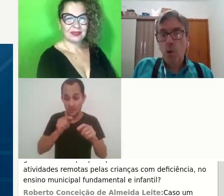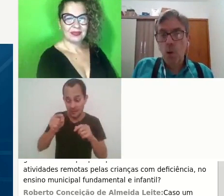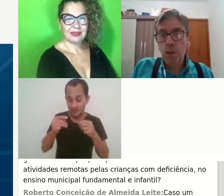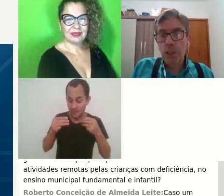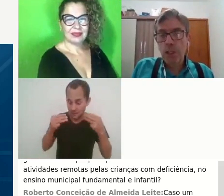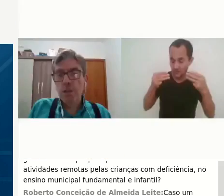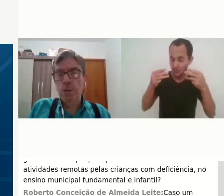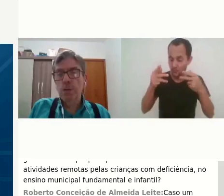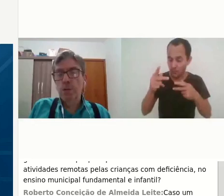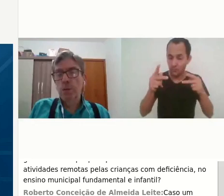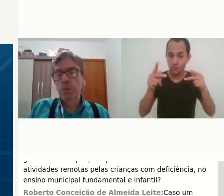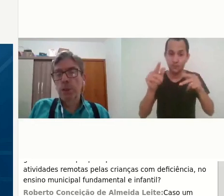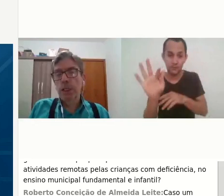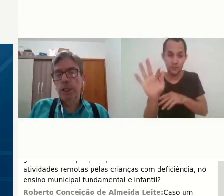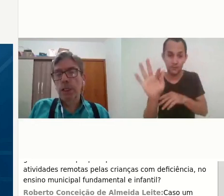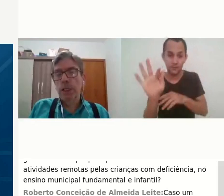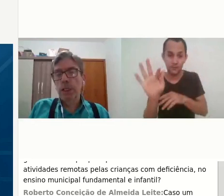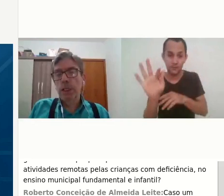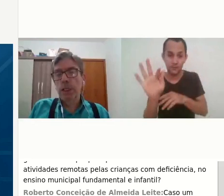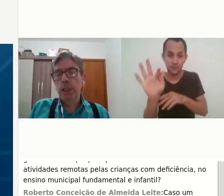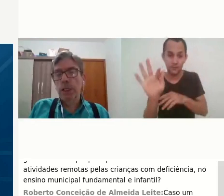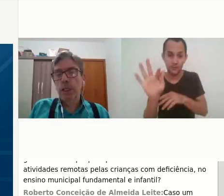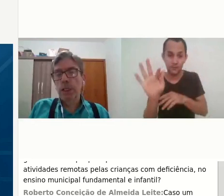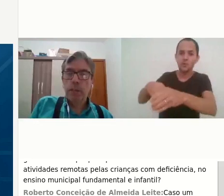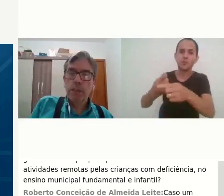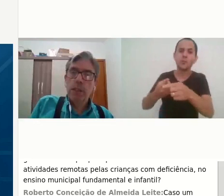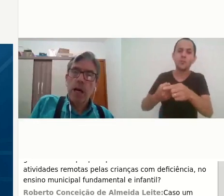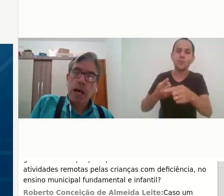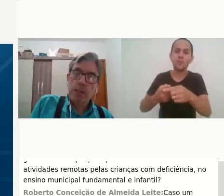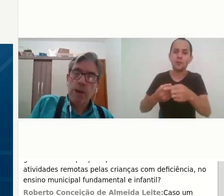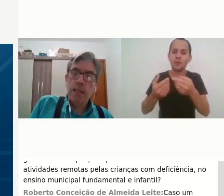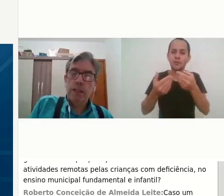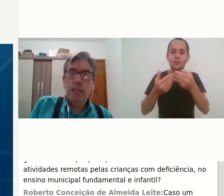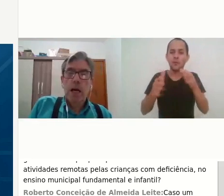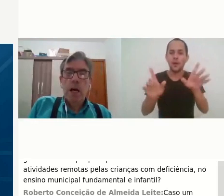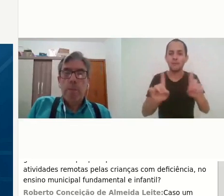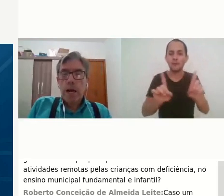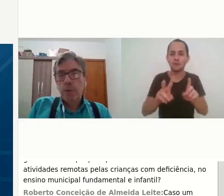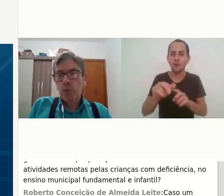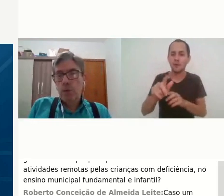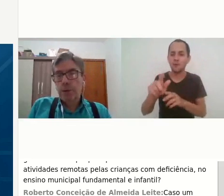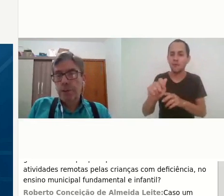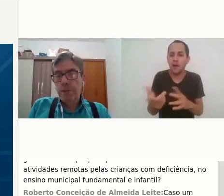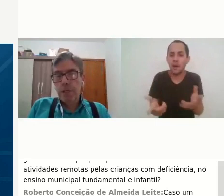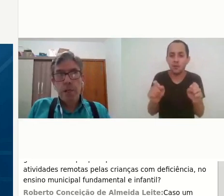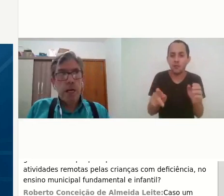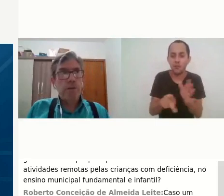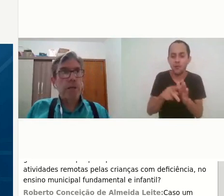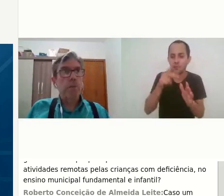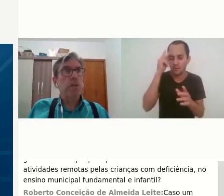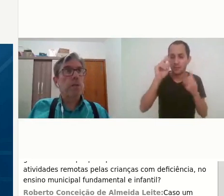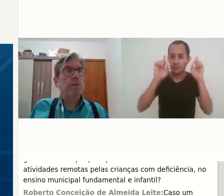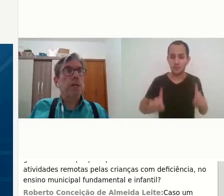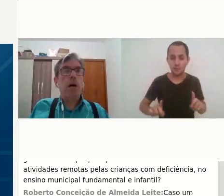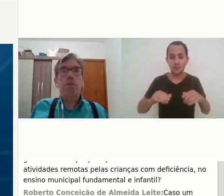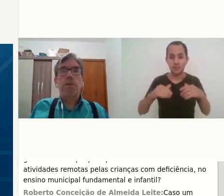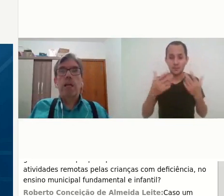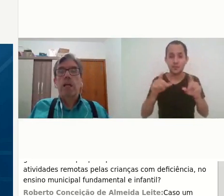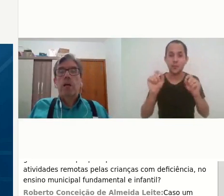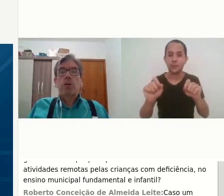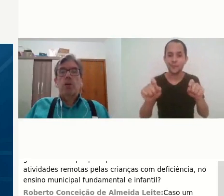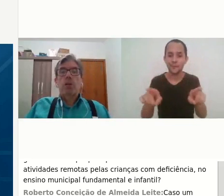Federal contra esse concurso porque não foram abertas as vagas para a pessoa com deficiência. Aí vem a Polícia Federal